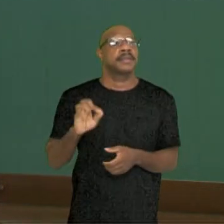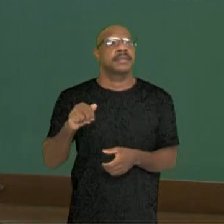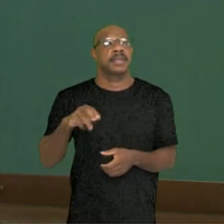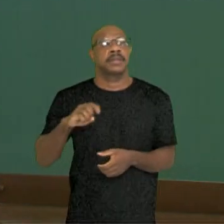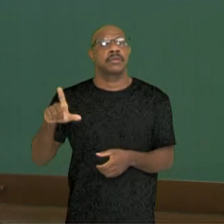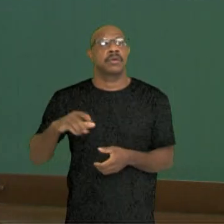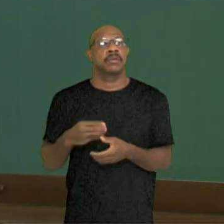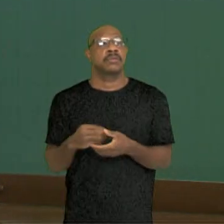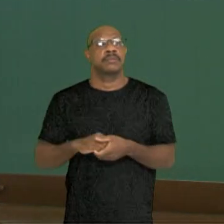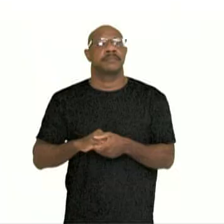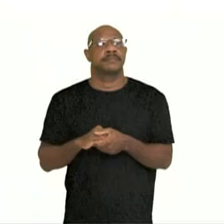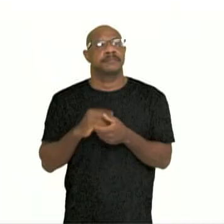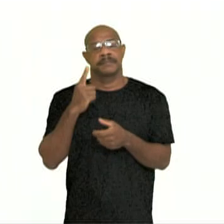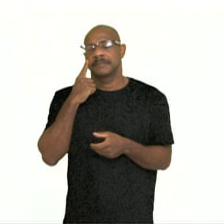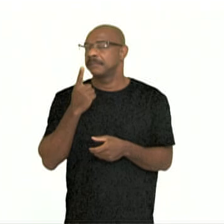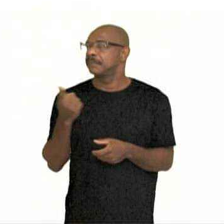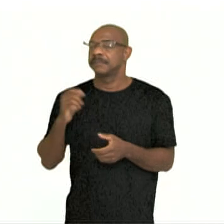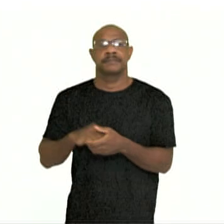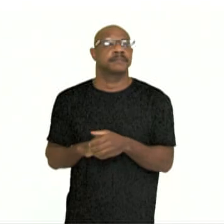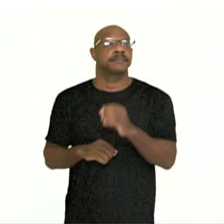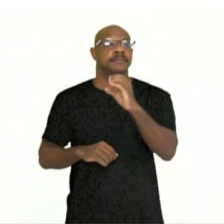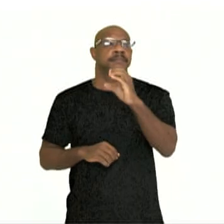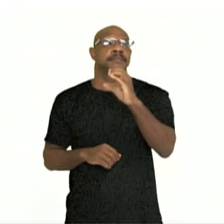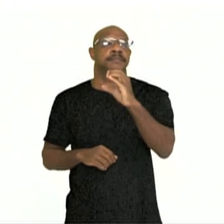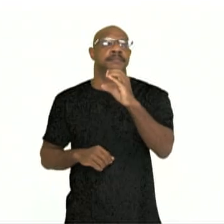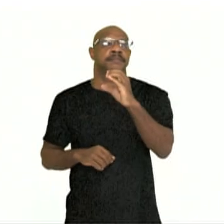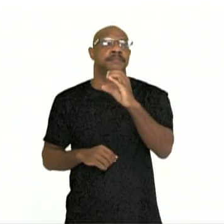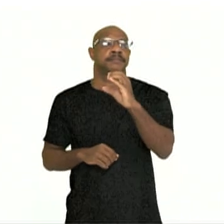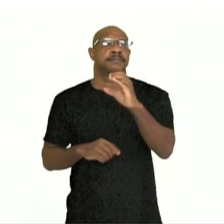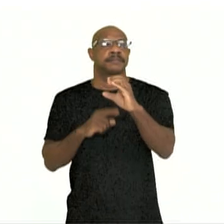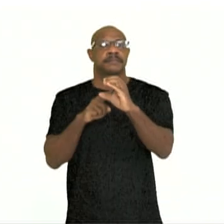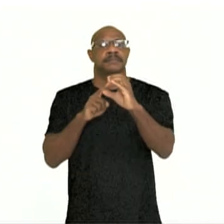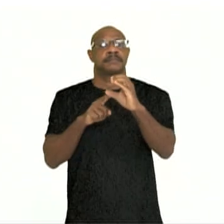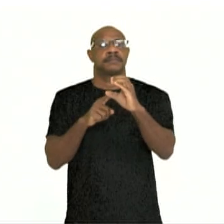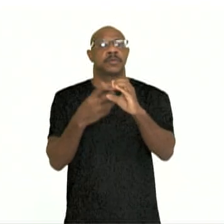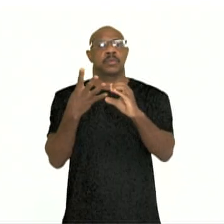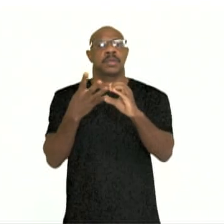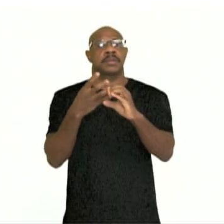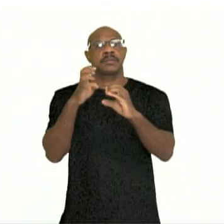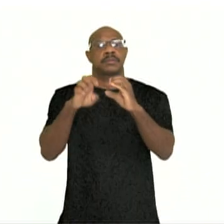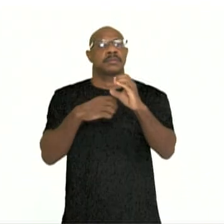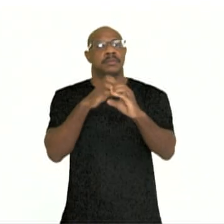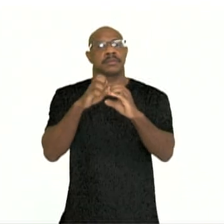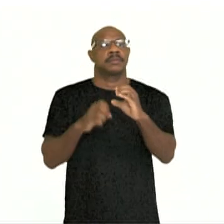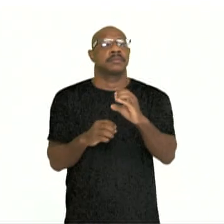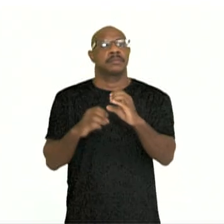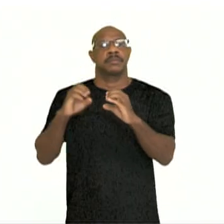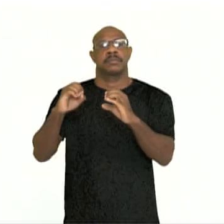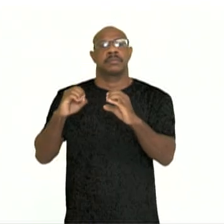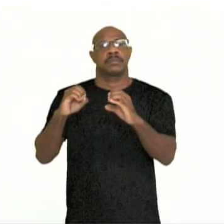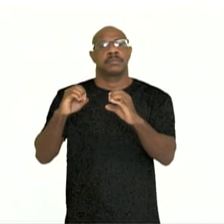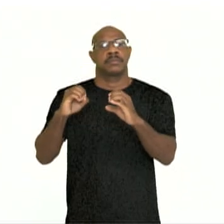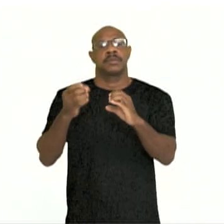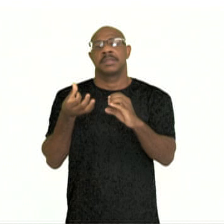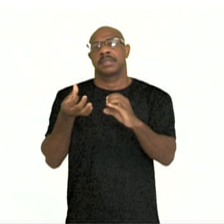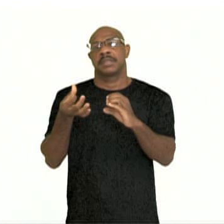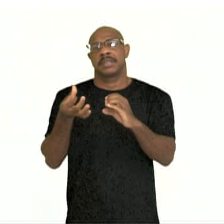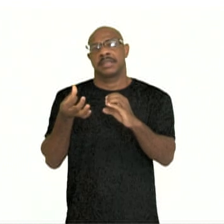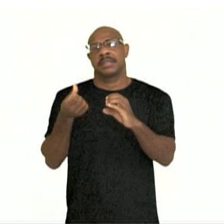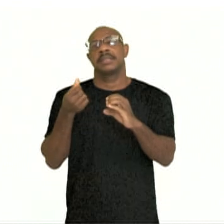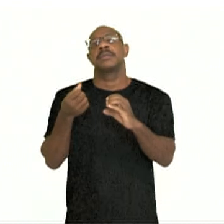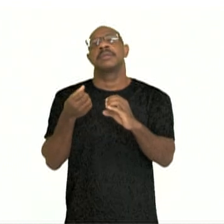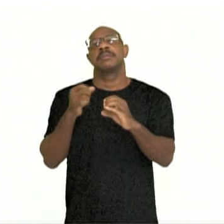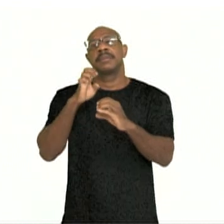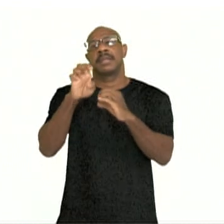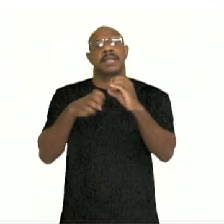com os seus elétrons de valência, o carbono com 4 elétrons, hidrogênio com 1 elétron, o oxigênio com 6 elétrons.